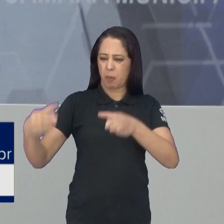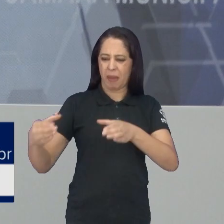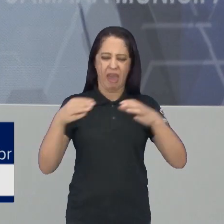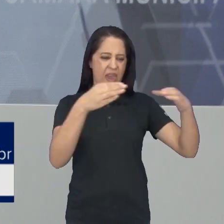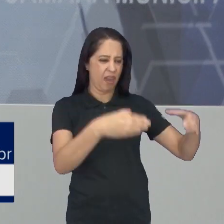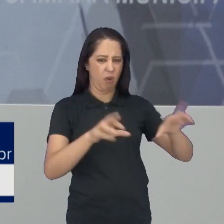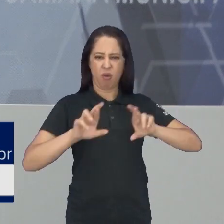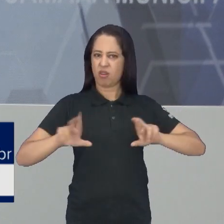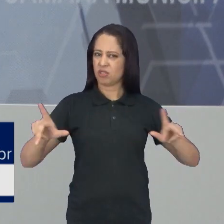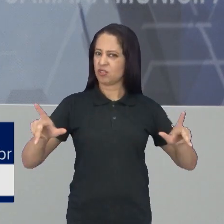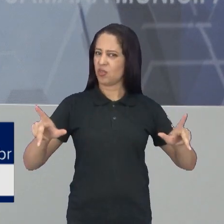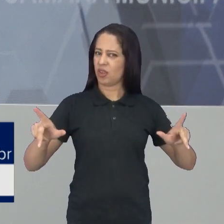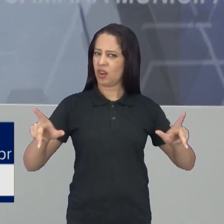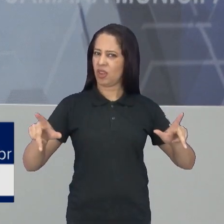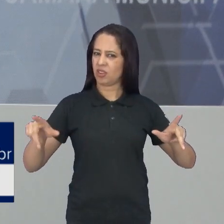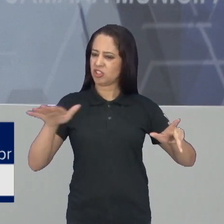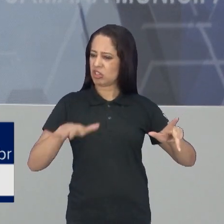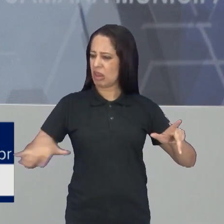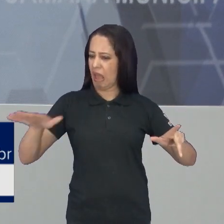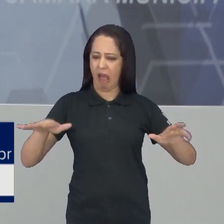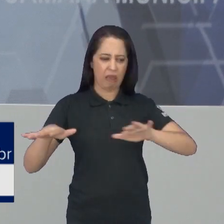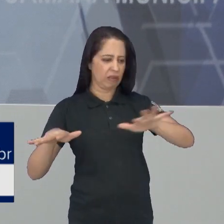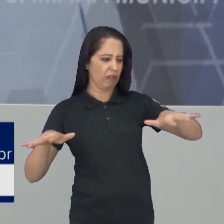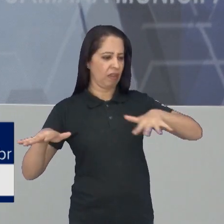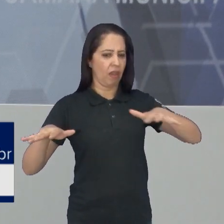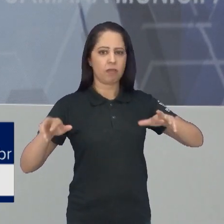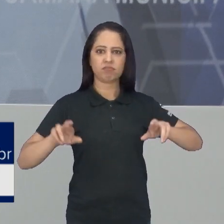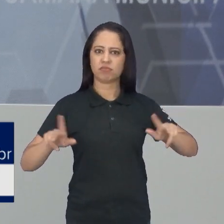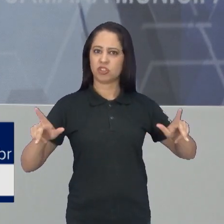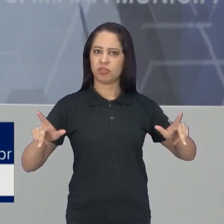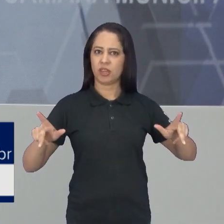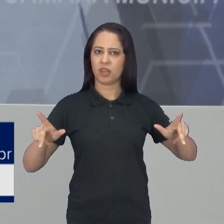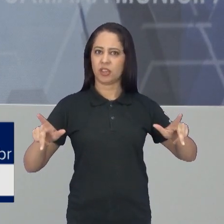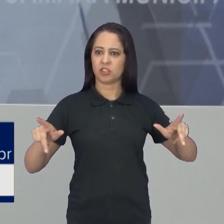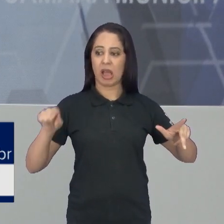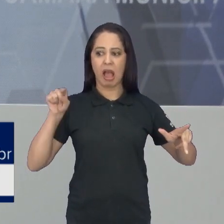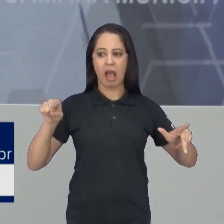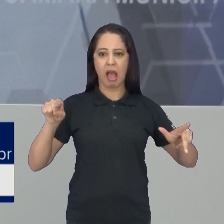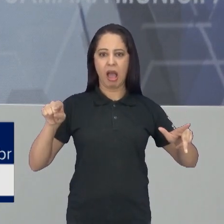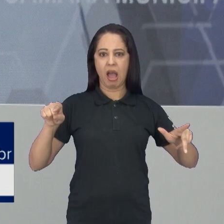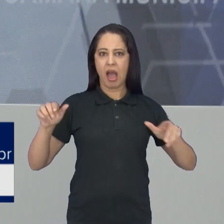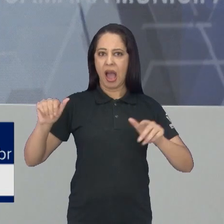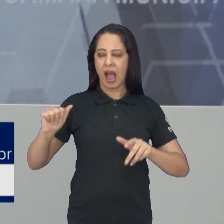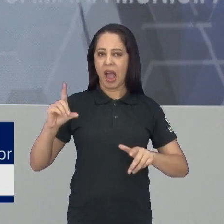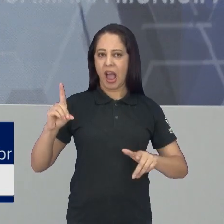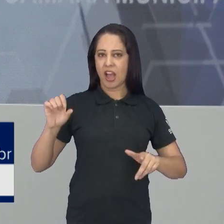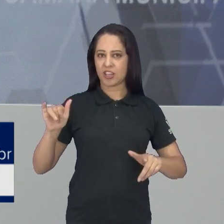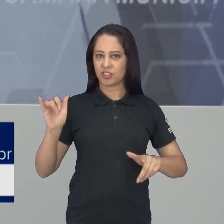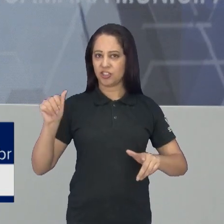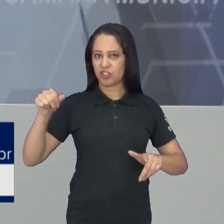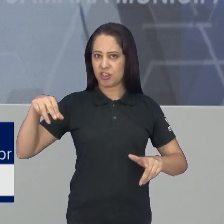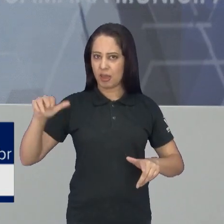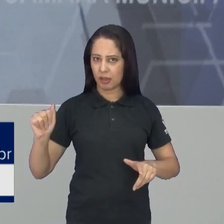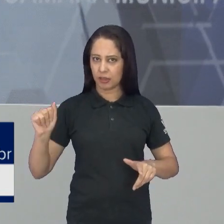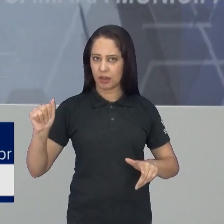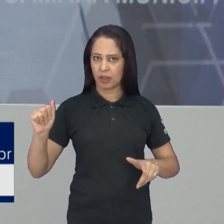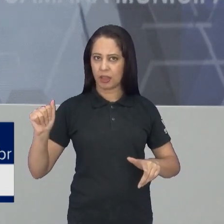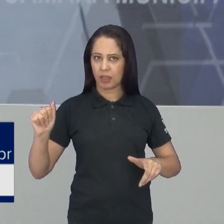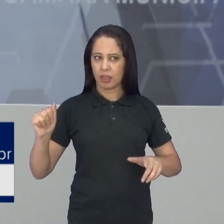regiões diferentes. A Vila Diana, como a Vila Ema, eu considero como se fosse o Jardim